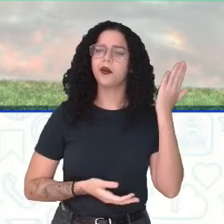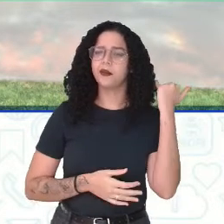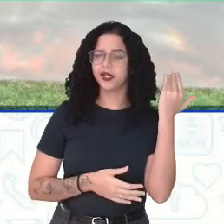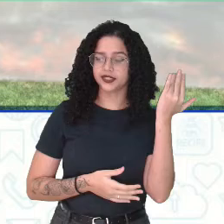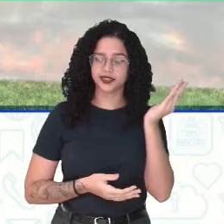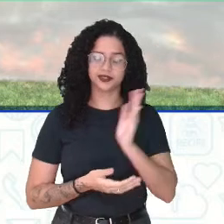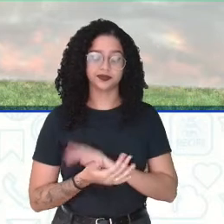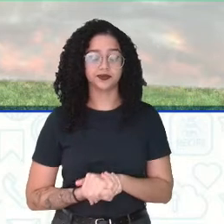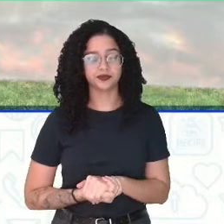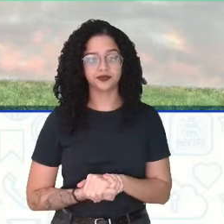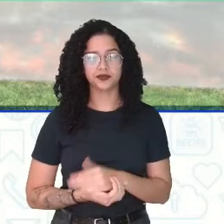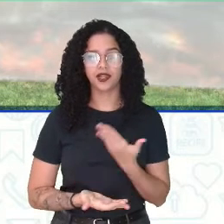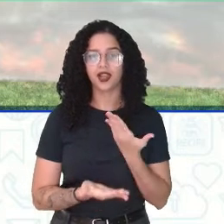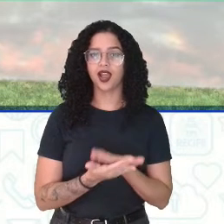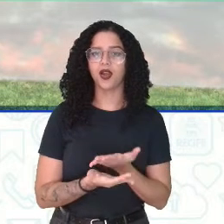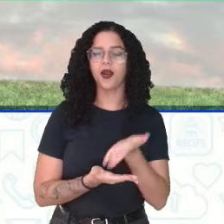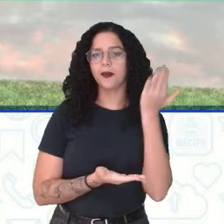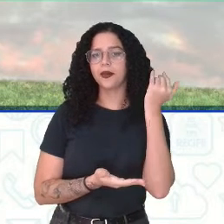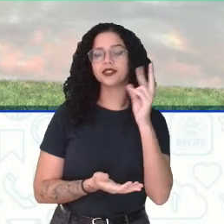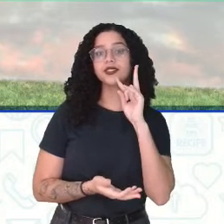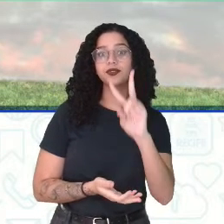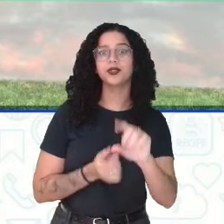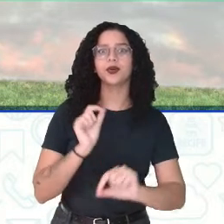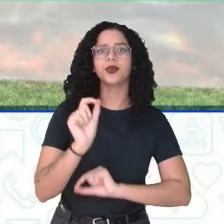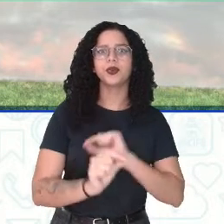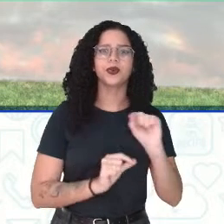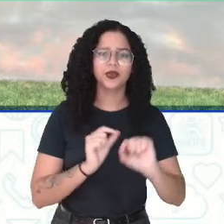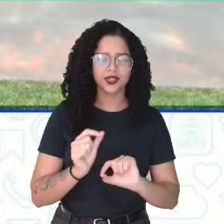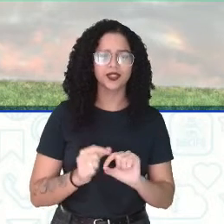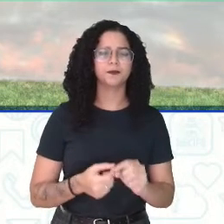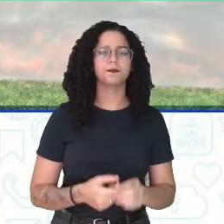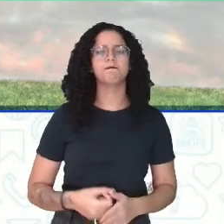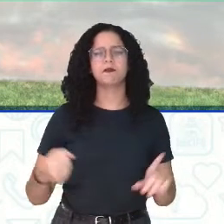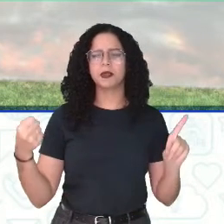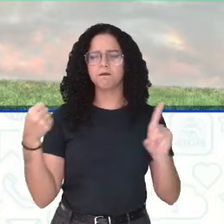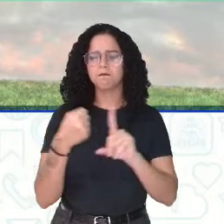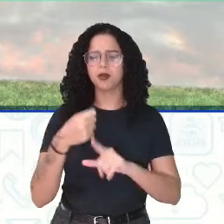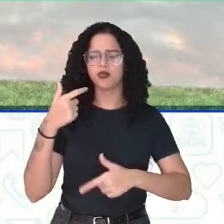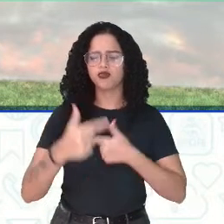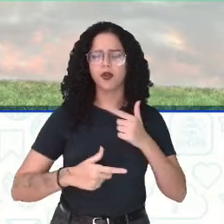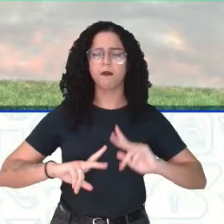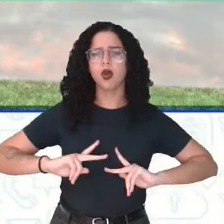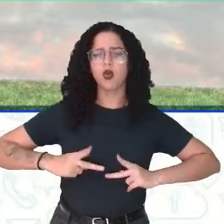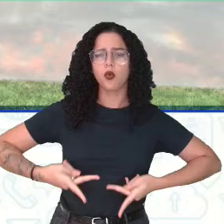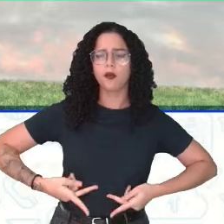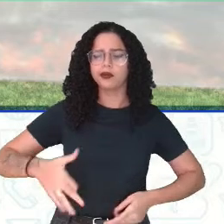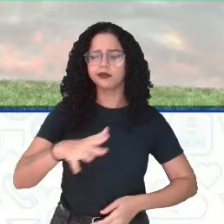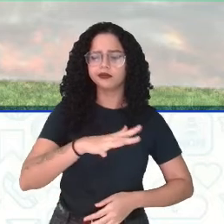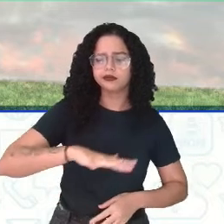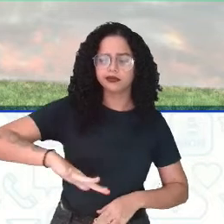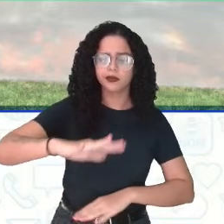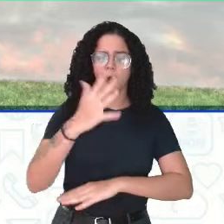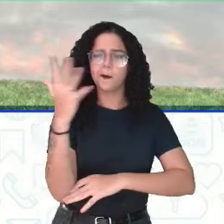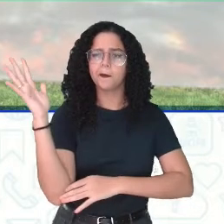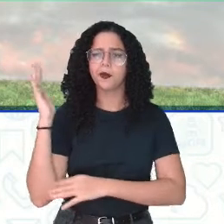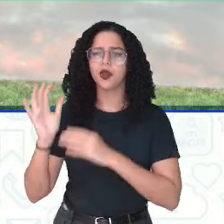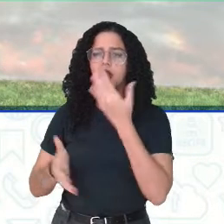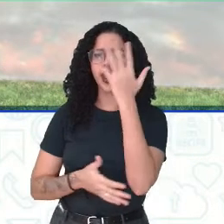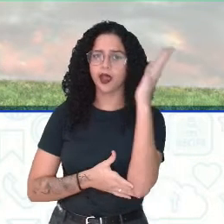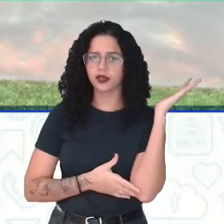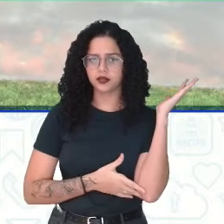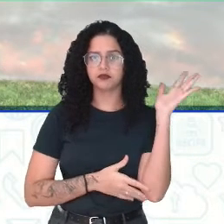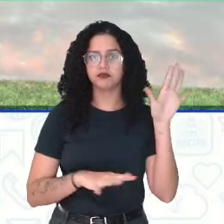né? Então, ó, na aula anterior, nós vimos os impactos do trabalho humano no meio ambiente, tá?